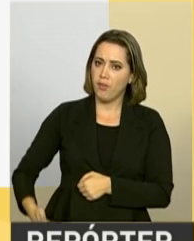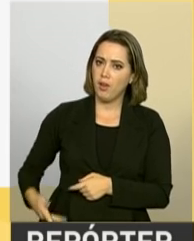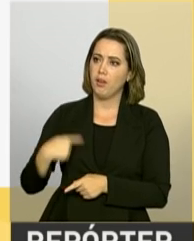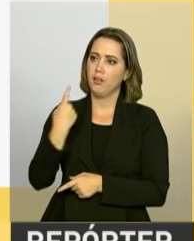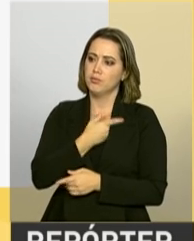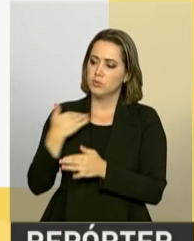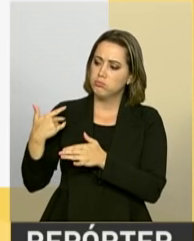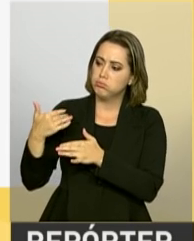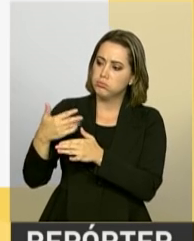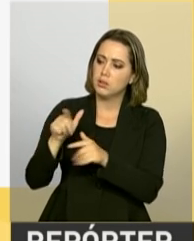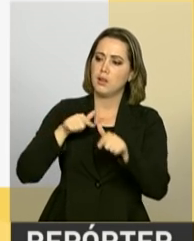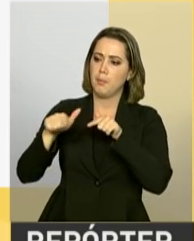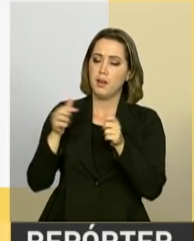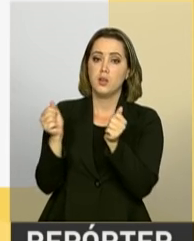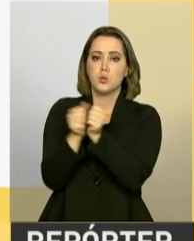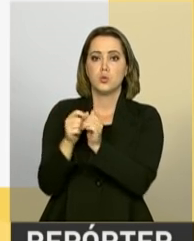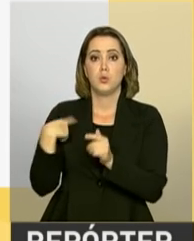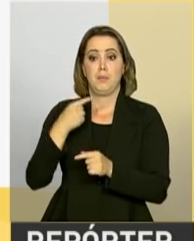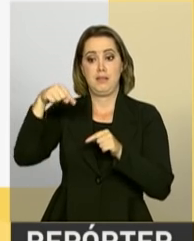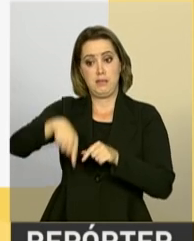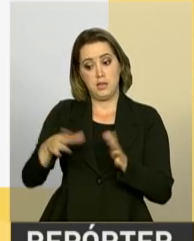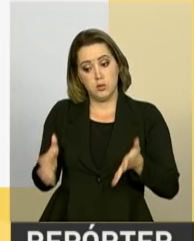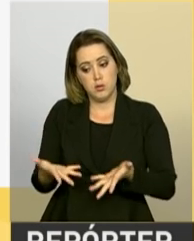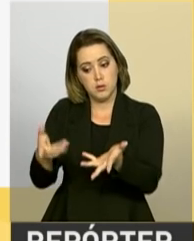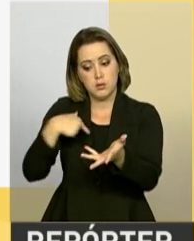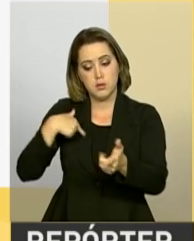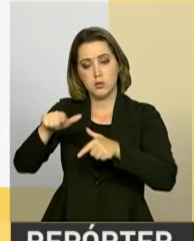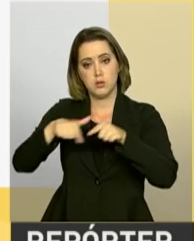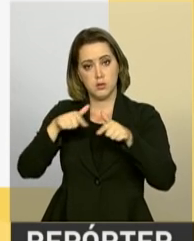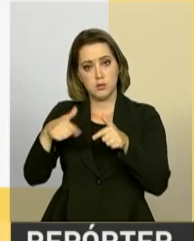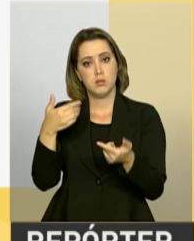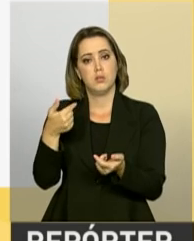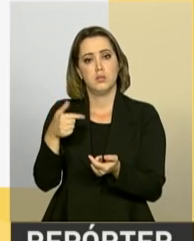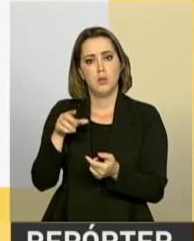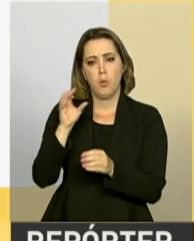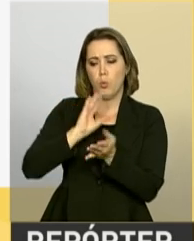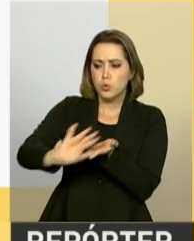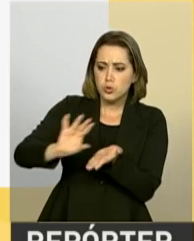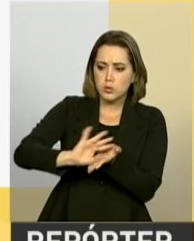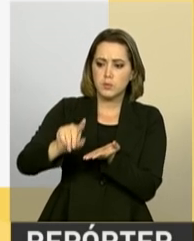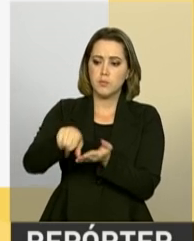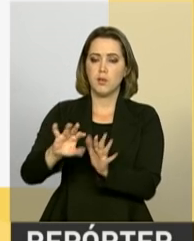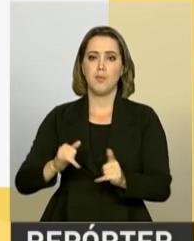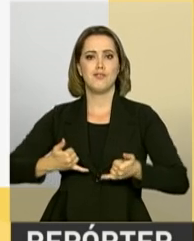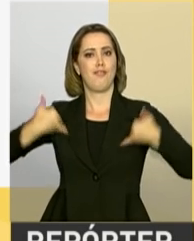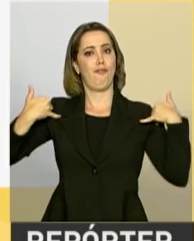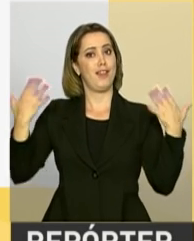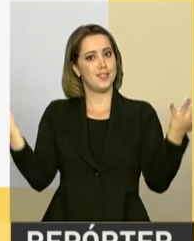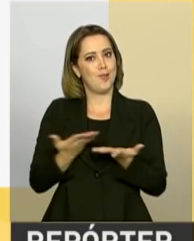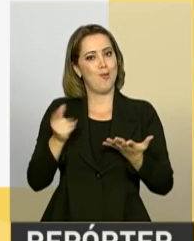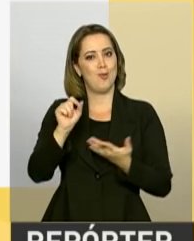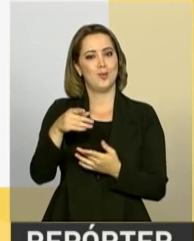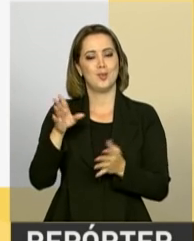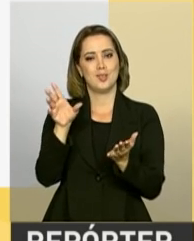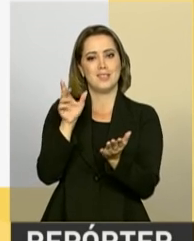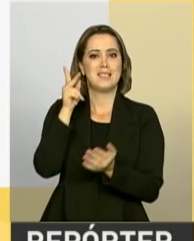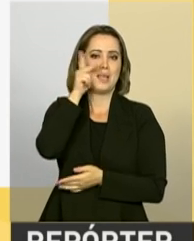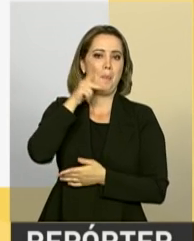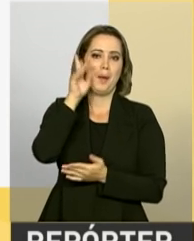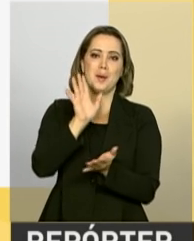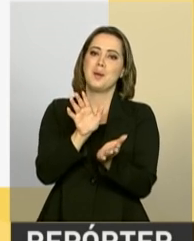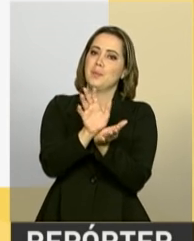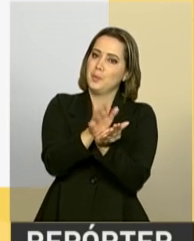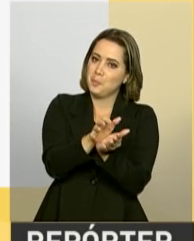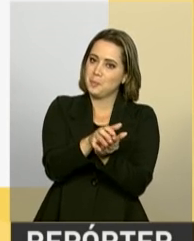nosso governo que nós incentivamos muito a aplicação dos recursos para poder fazer essa festa do dia de hoje na Paraíba e numa parte